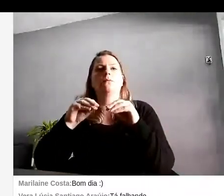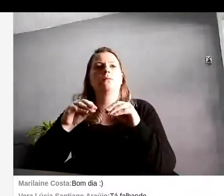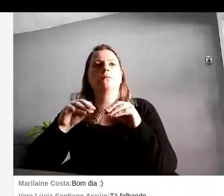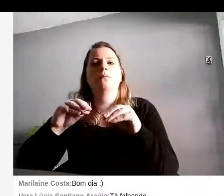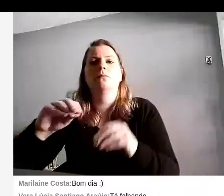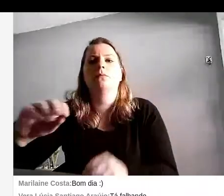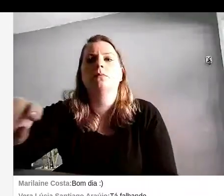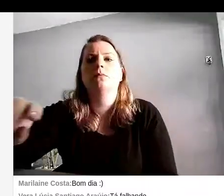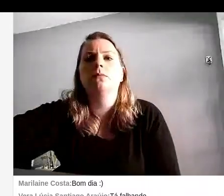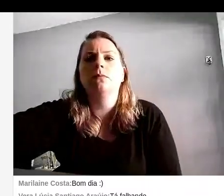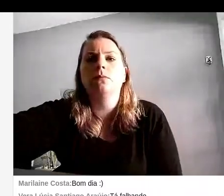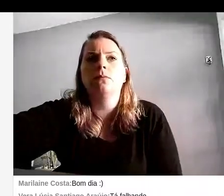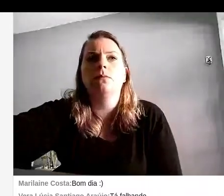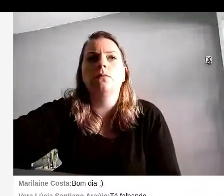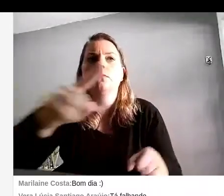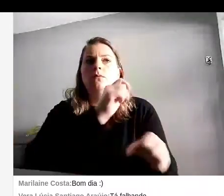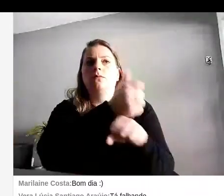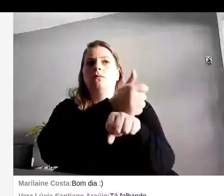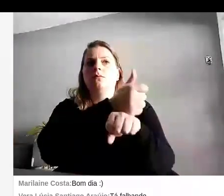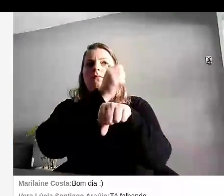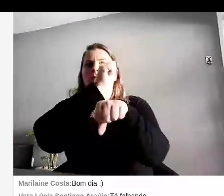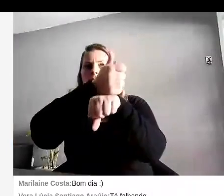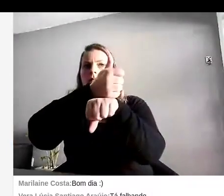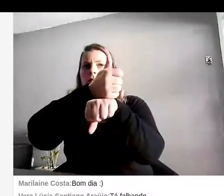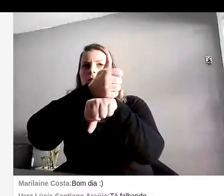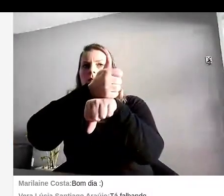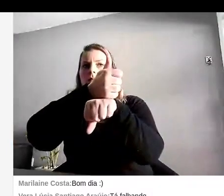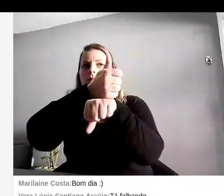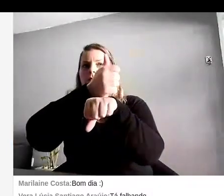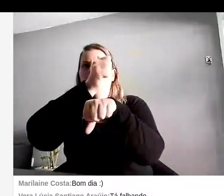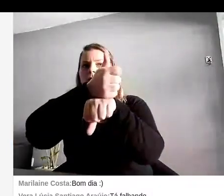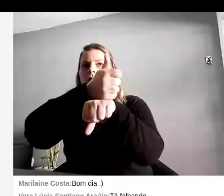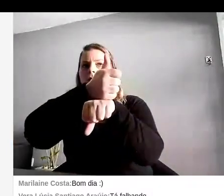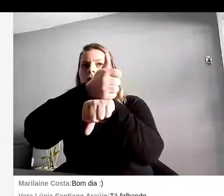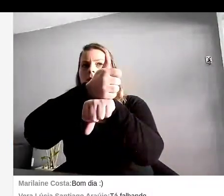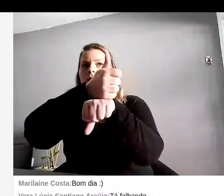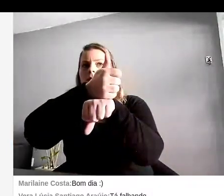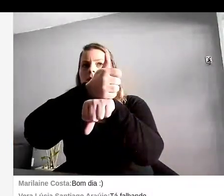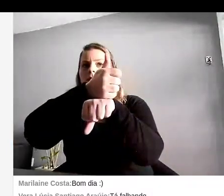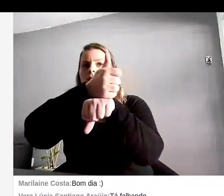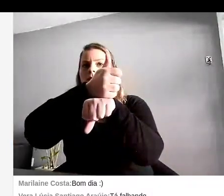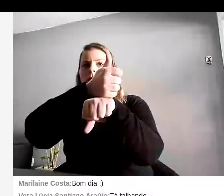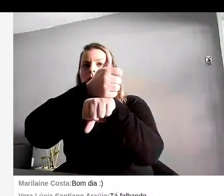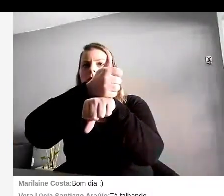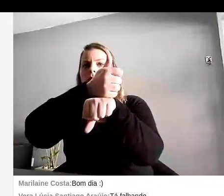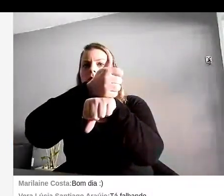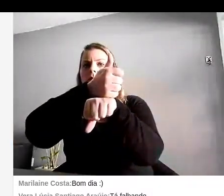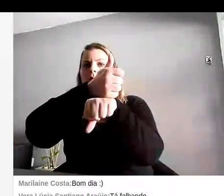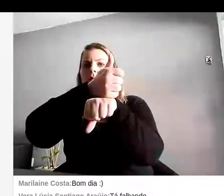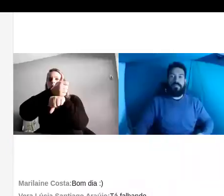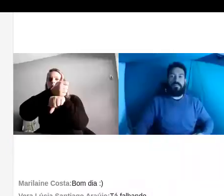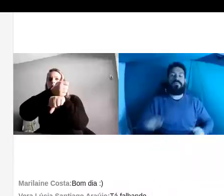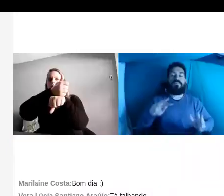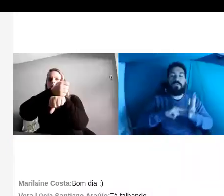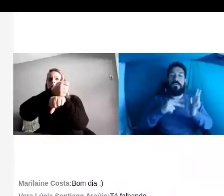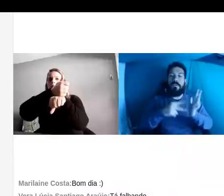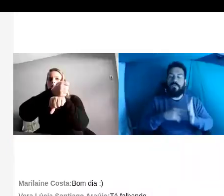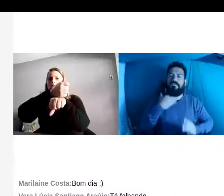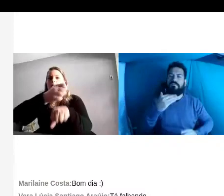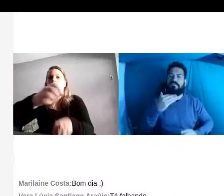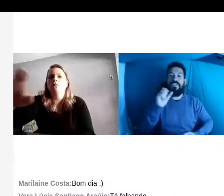do produto final. Isso significa dizer... E não basta ter deficiência visual.